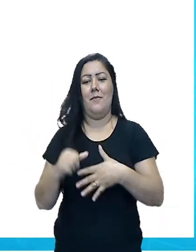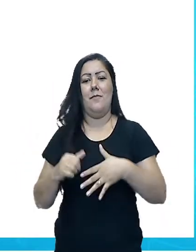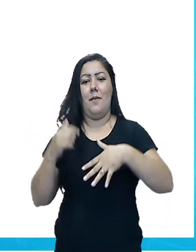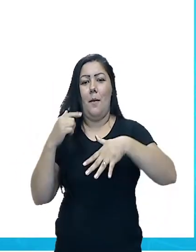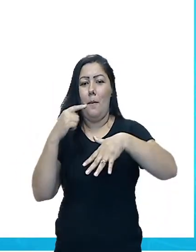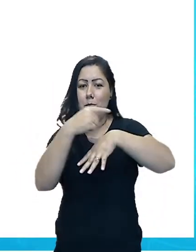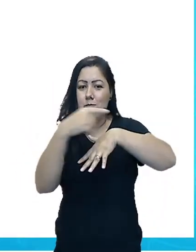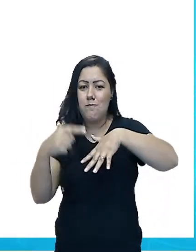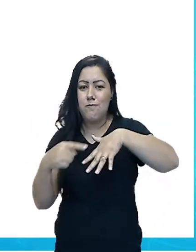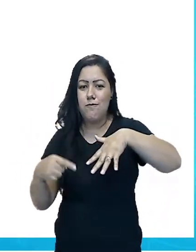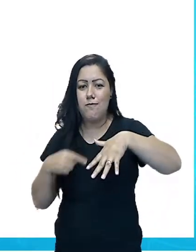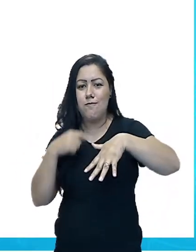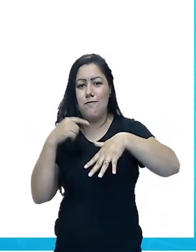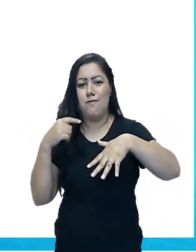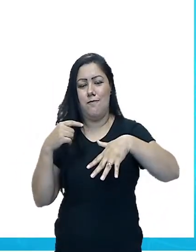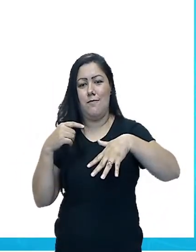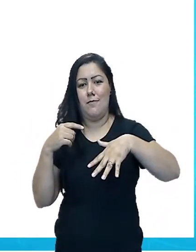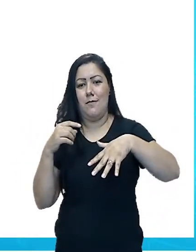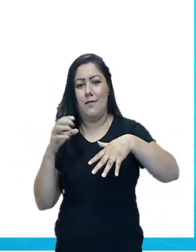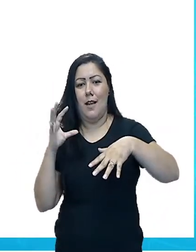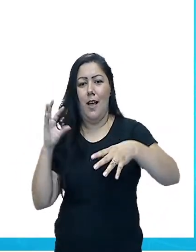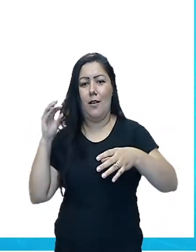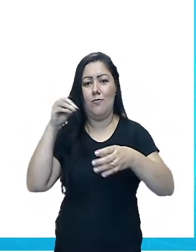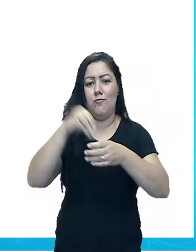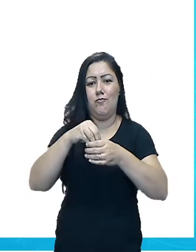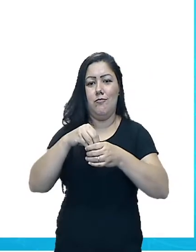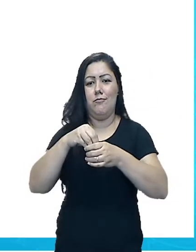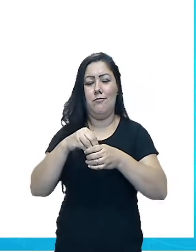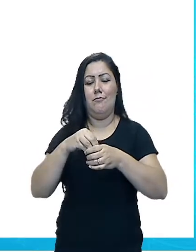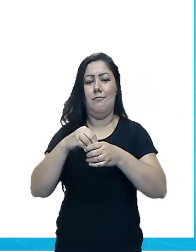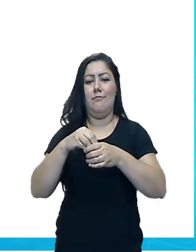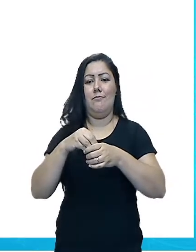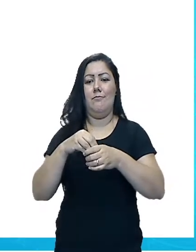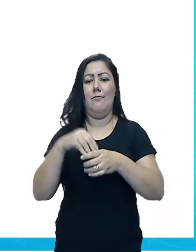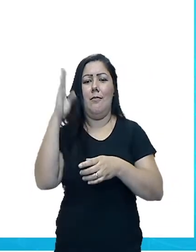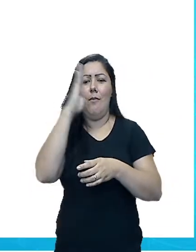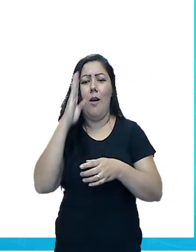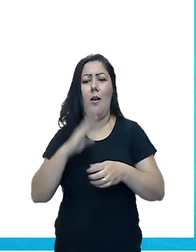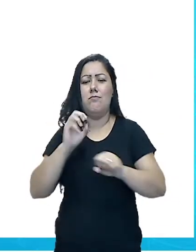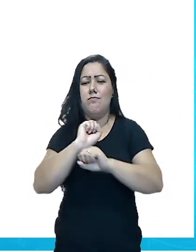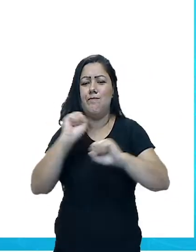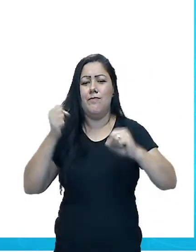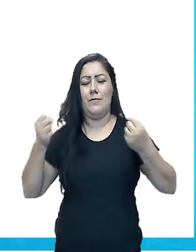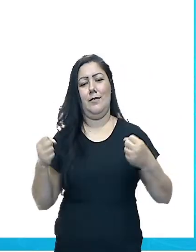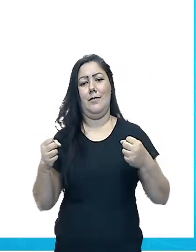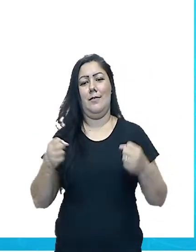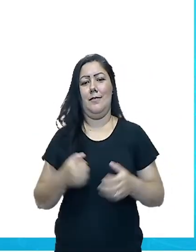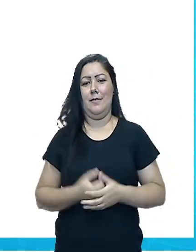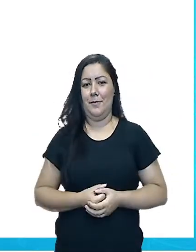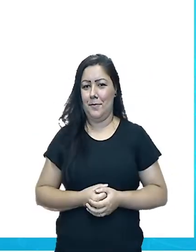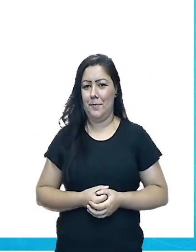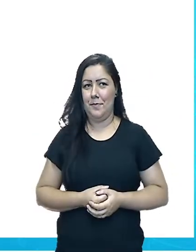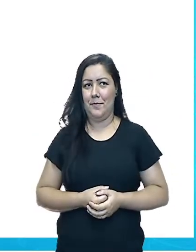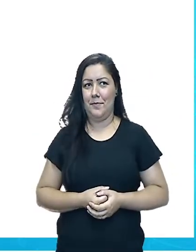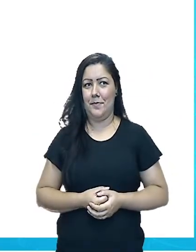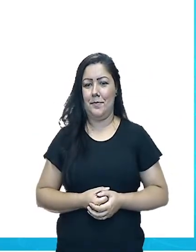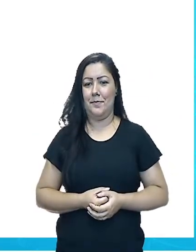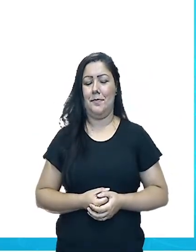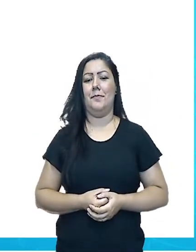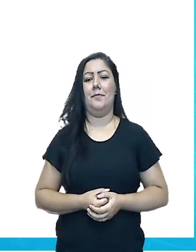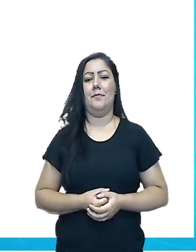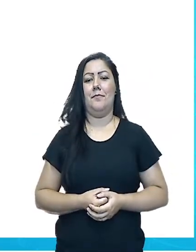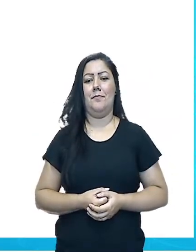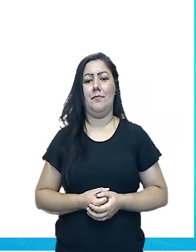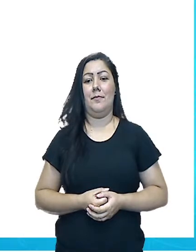Olha, como que o Brasil é grande dentro da América do Sul.